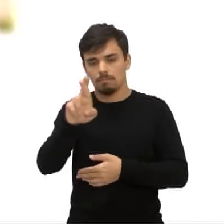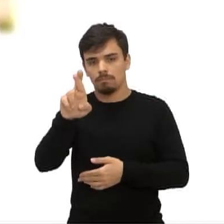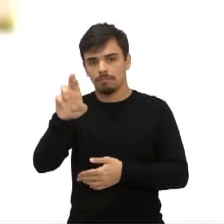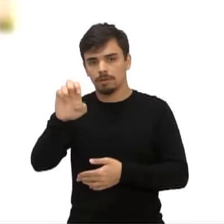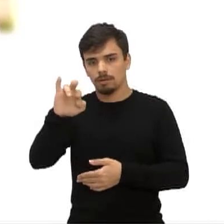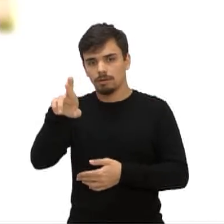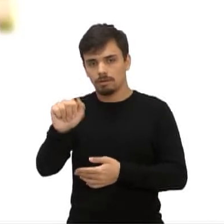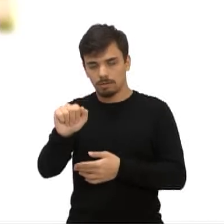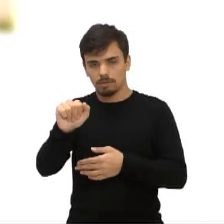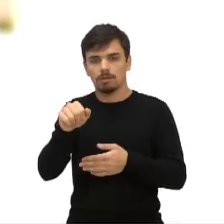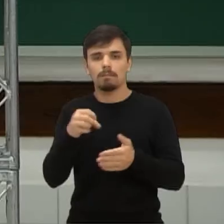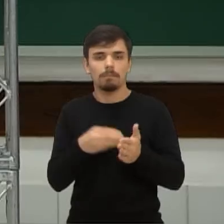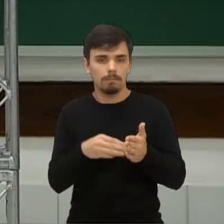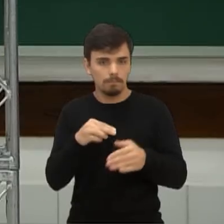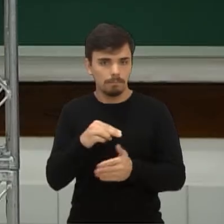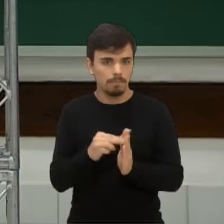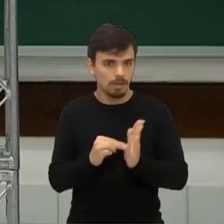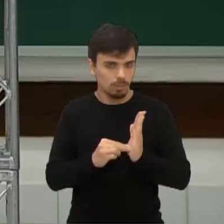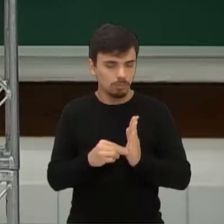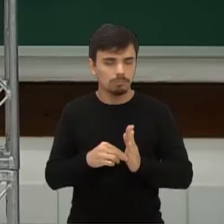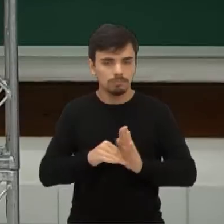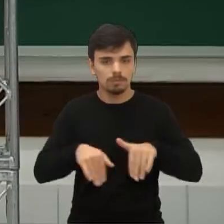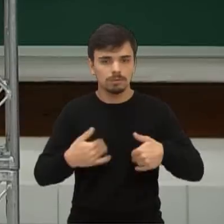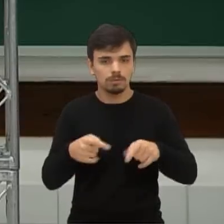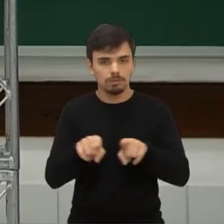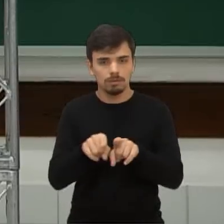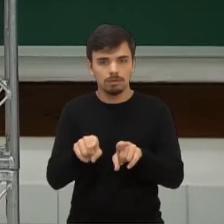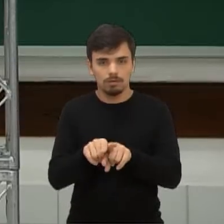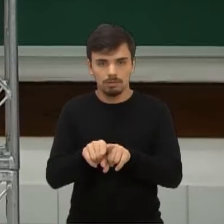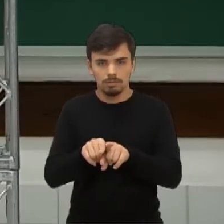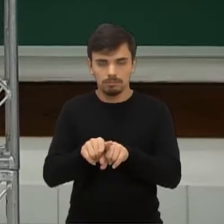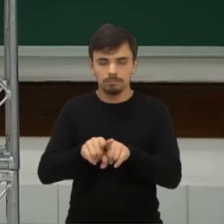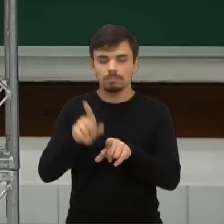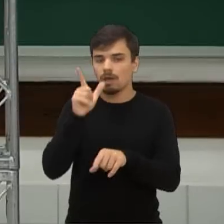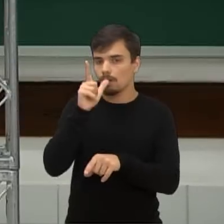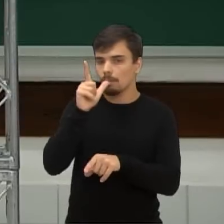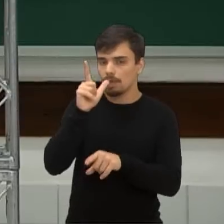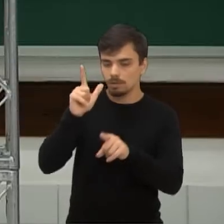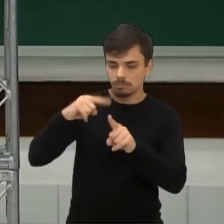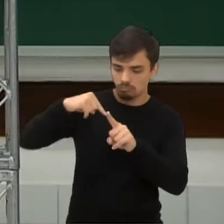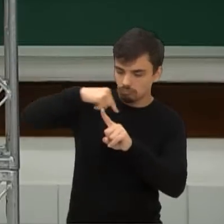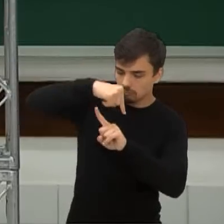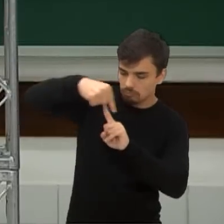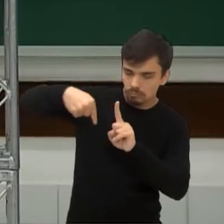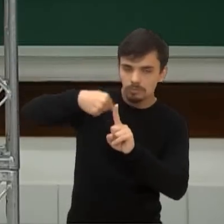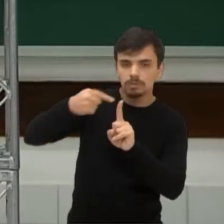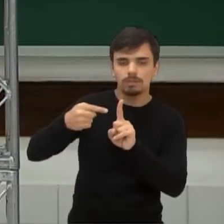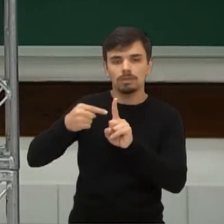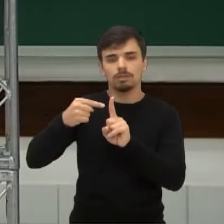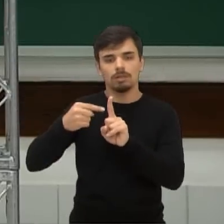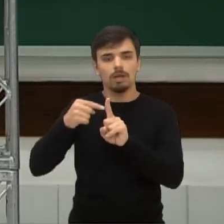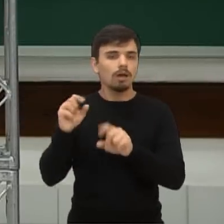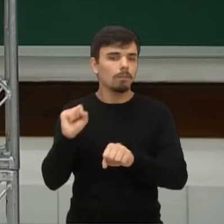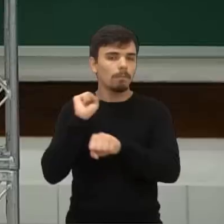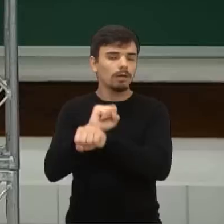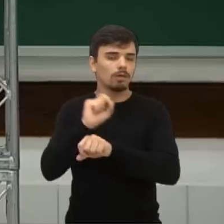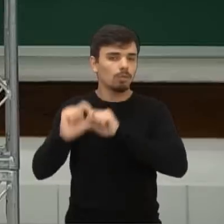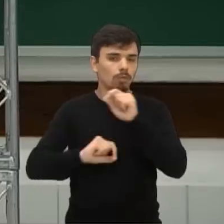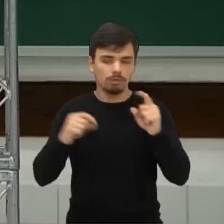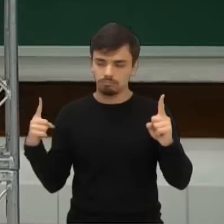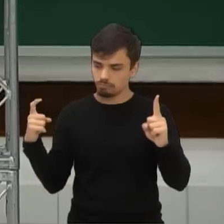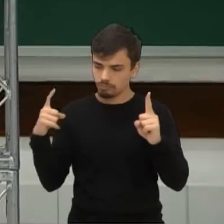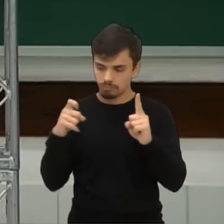vai fazer uma barreira, né, em volta, né, por fora do pênis, impedindo que os